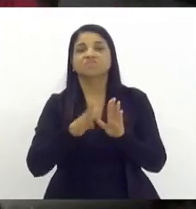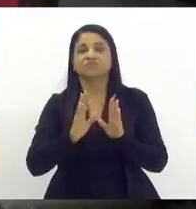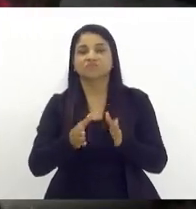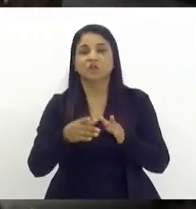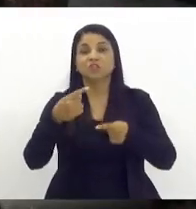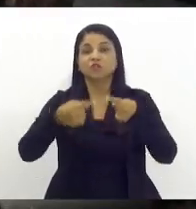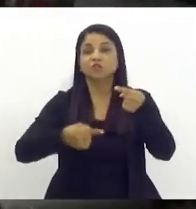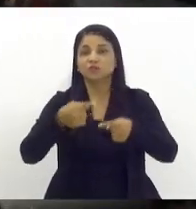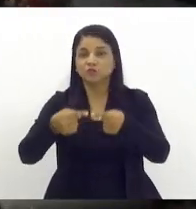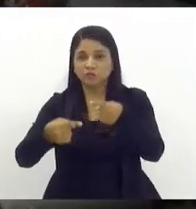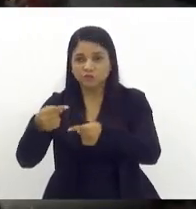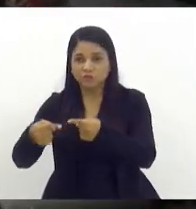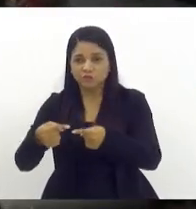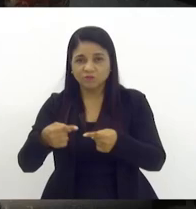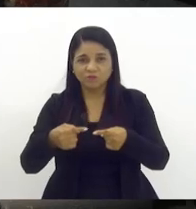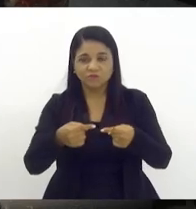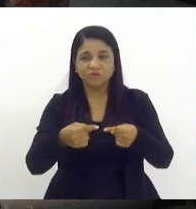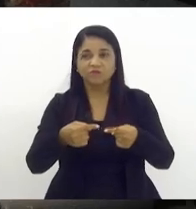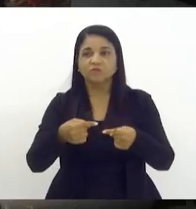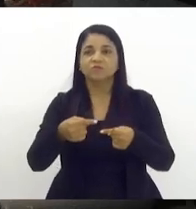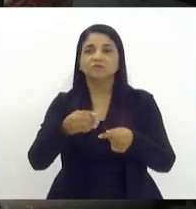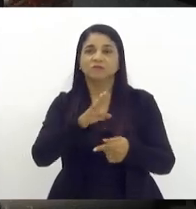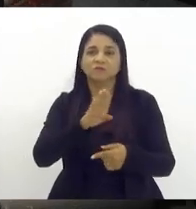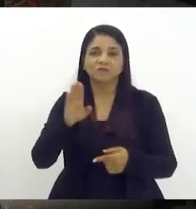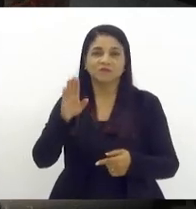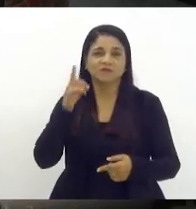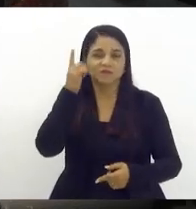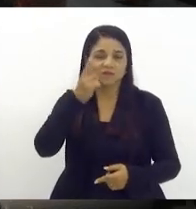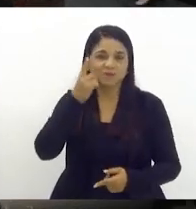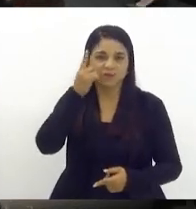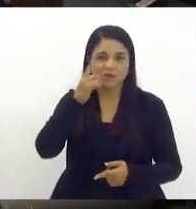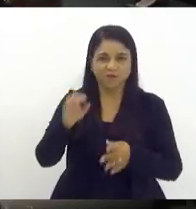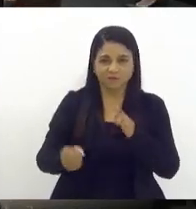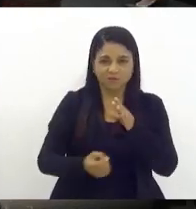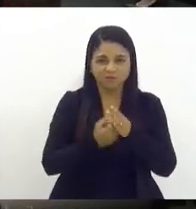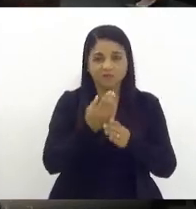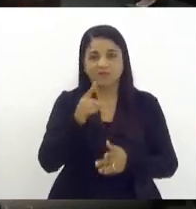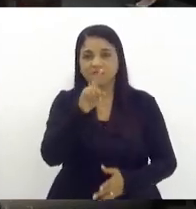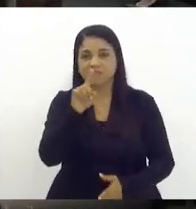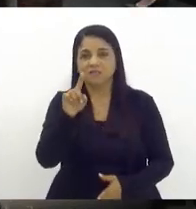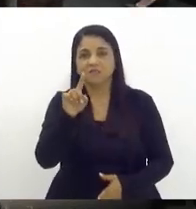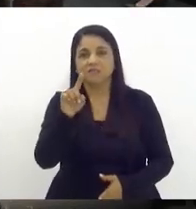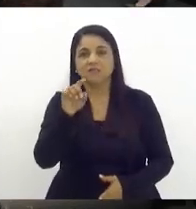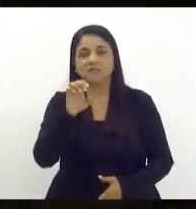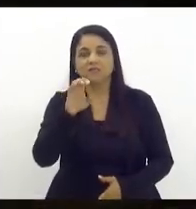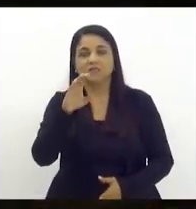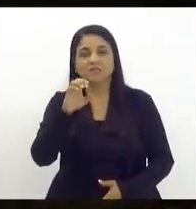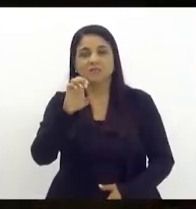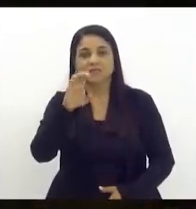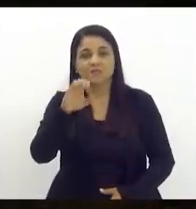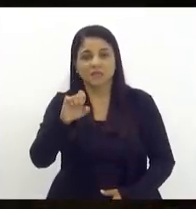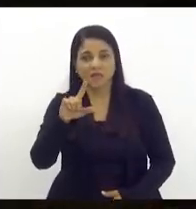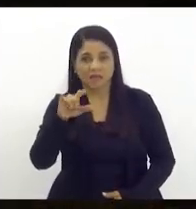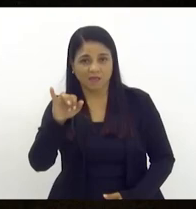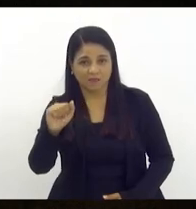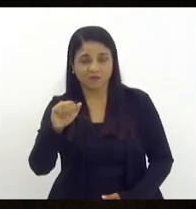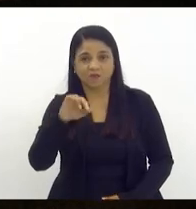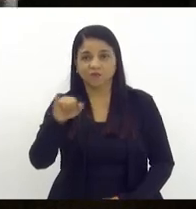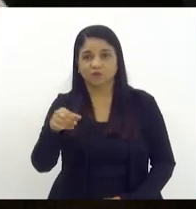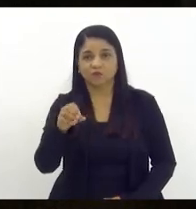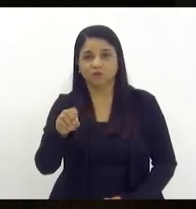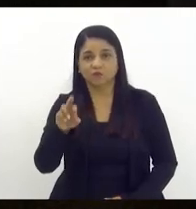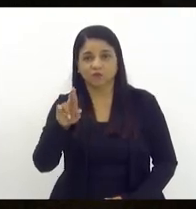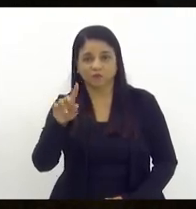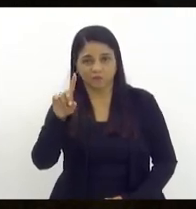em discussão. Para discutir, deputada autora Célia Jordão. Uma boa tarde, presidente. Uma boa tarde,